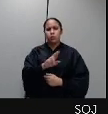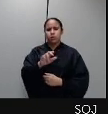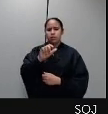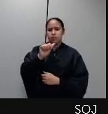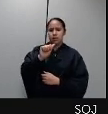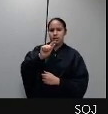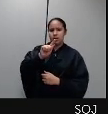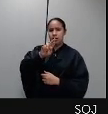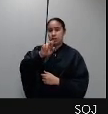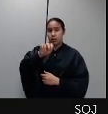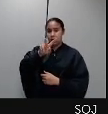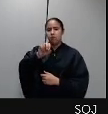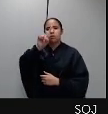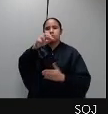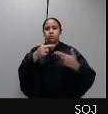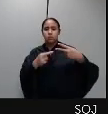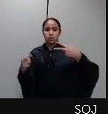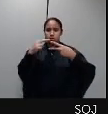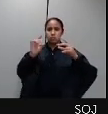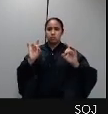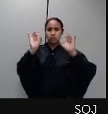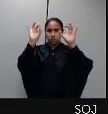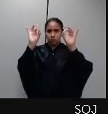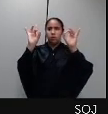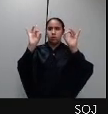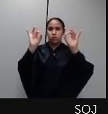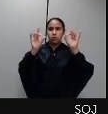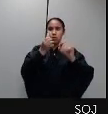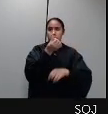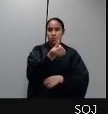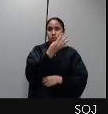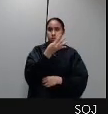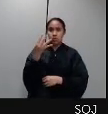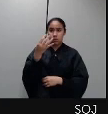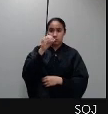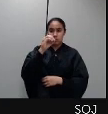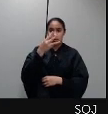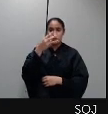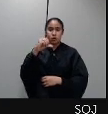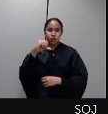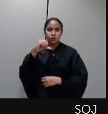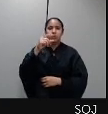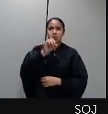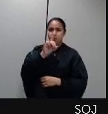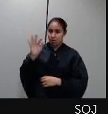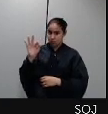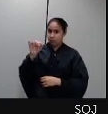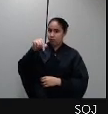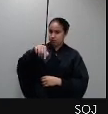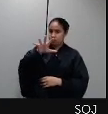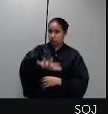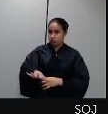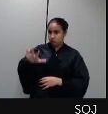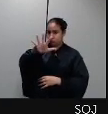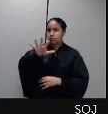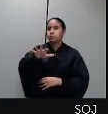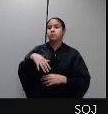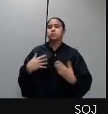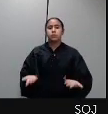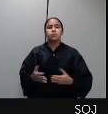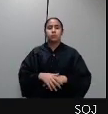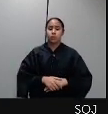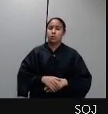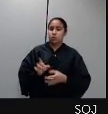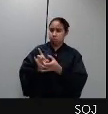440 39 do Distrito Federal está que foi feito pelo Ministro Napoleão e com a permissão do ministro pequena